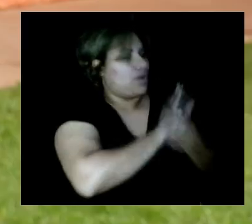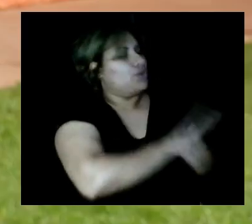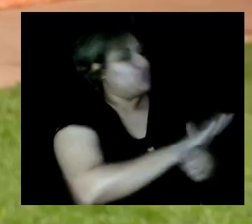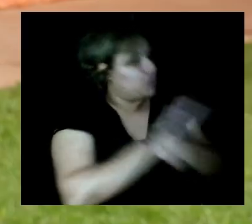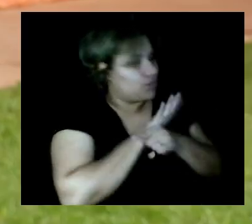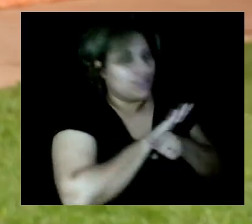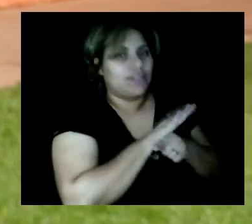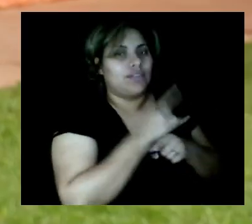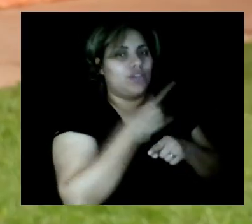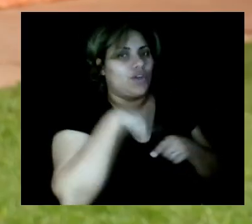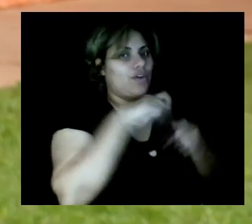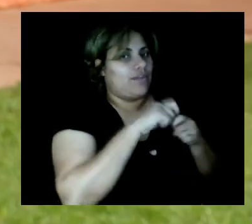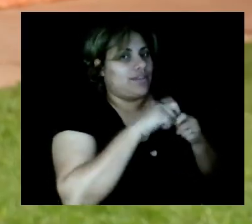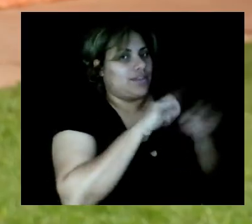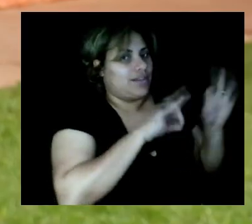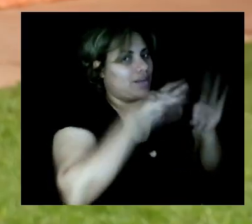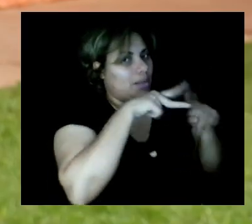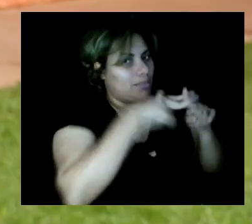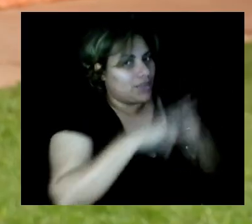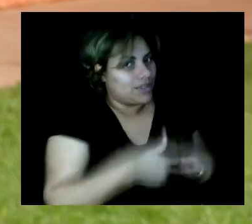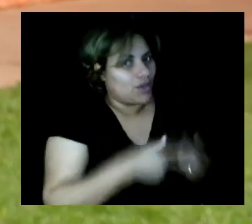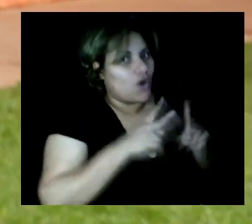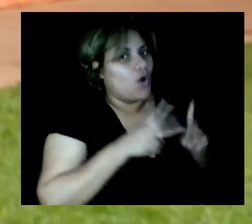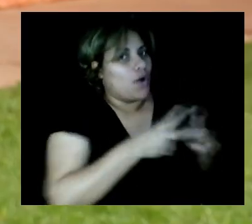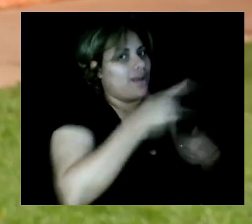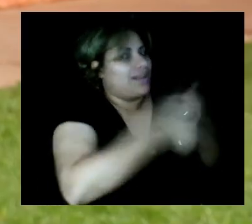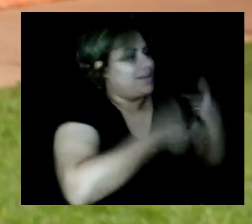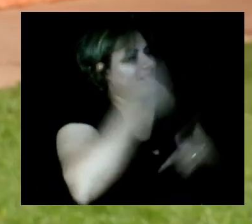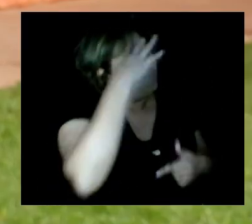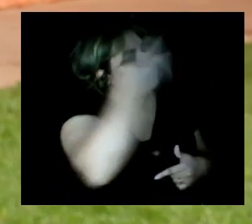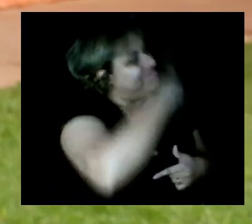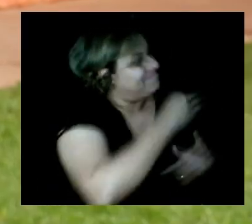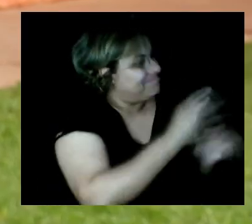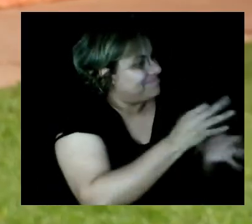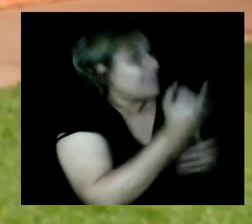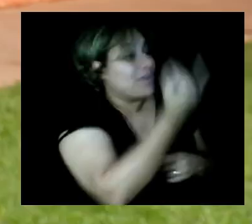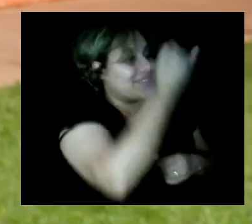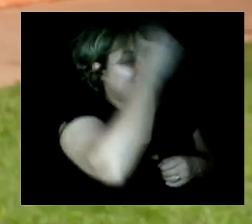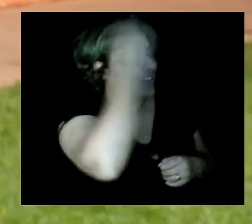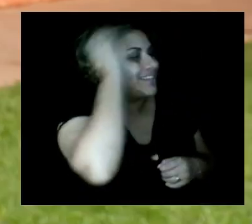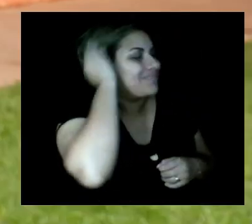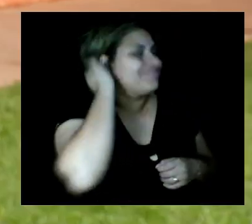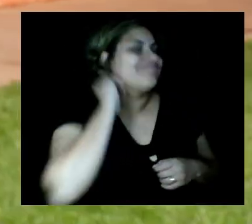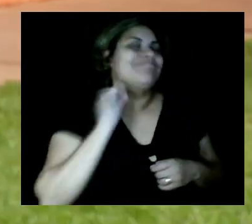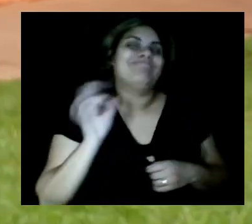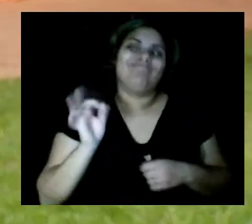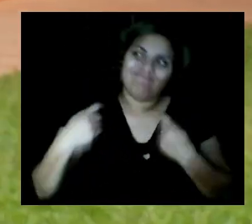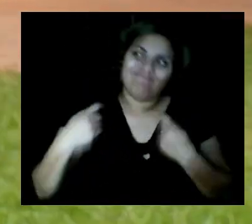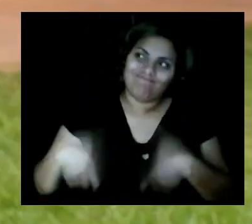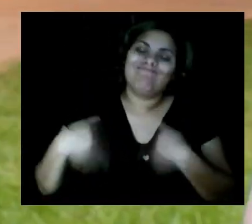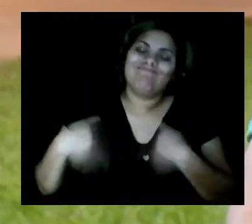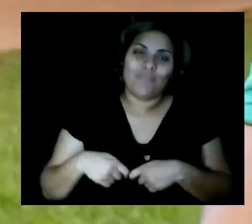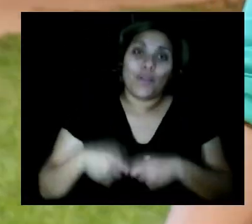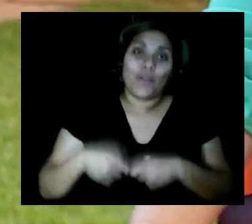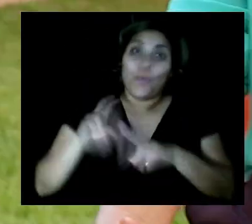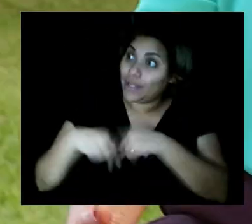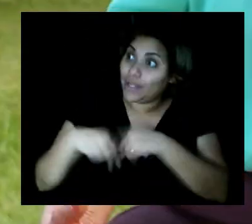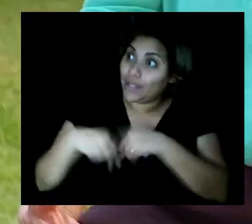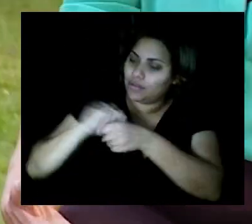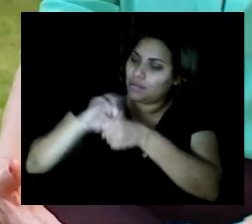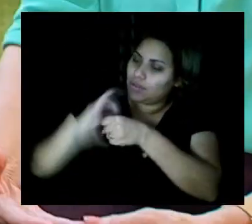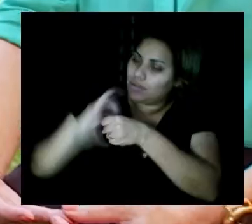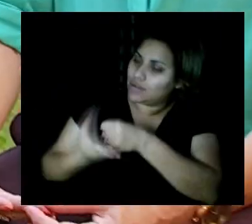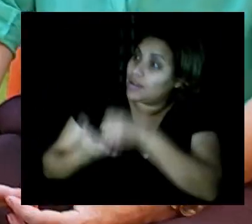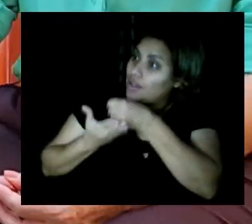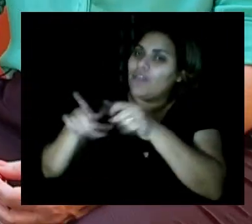essa manutenção aí para continuar esse trabalho tão lindo, né? Importante. Necessário, né? Necessário. Então a sustentabilidade vem também por aí,